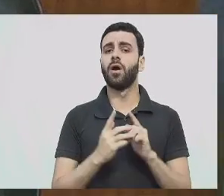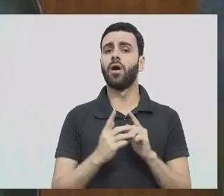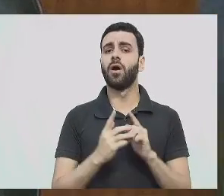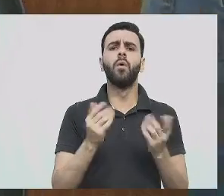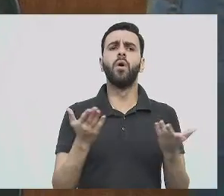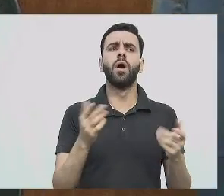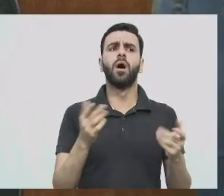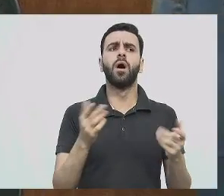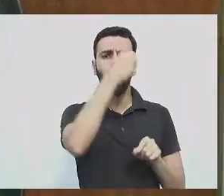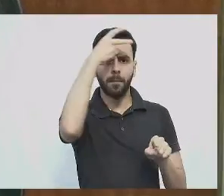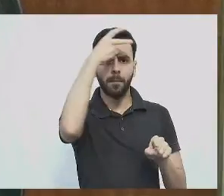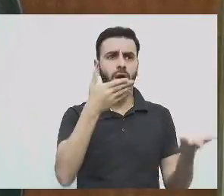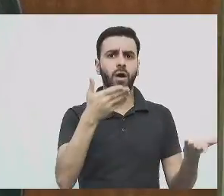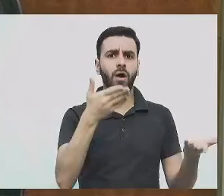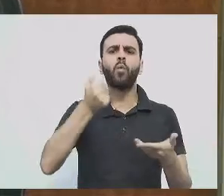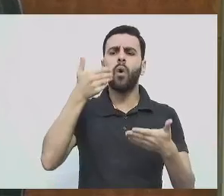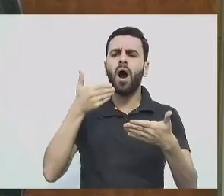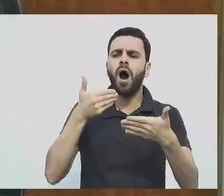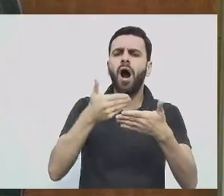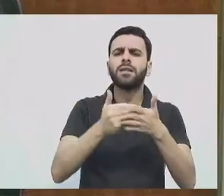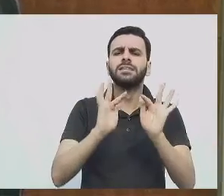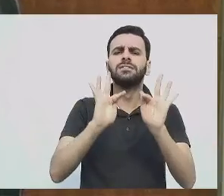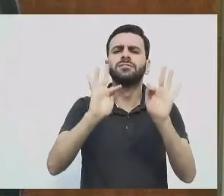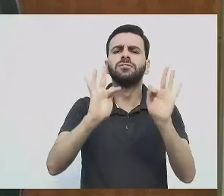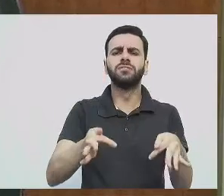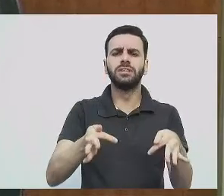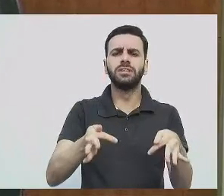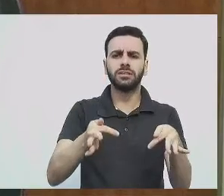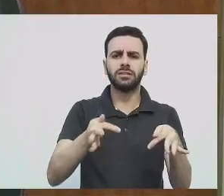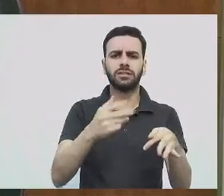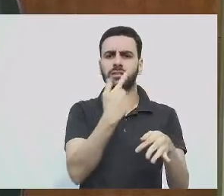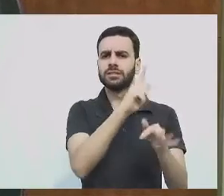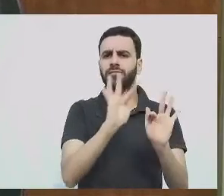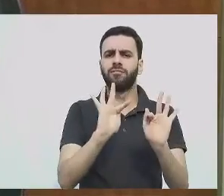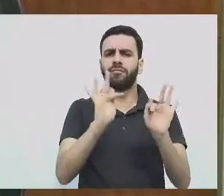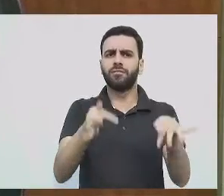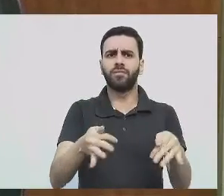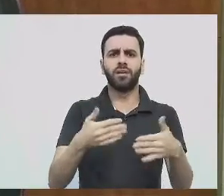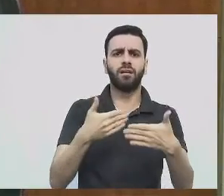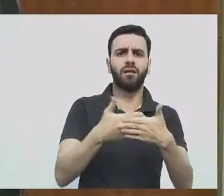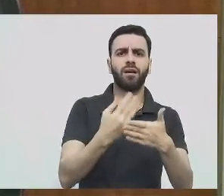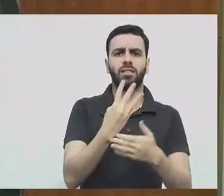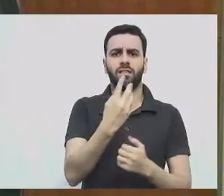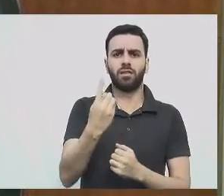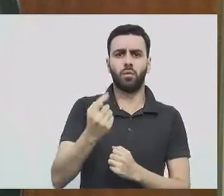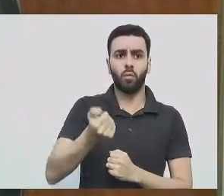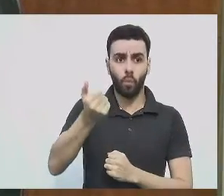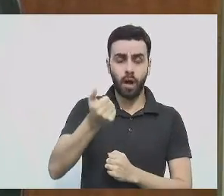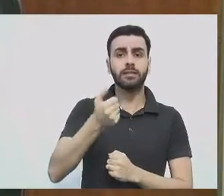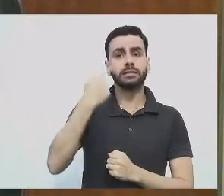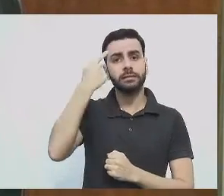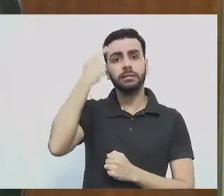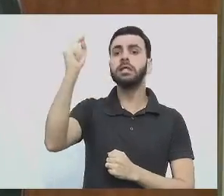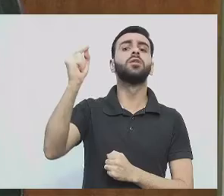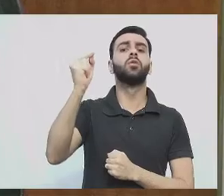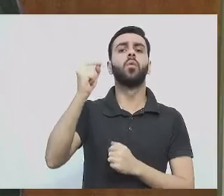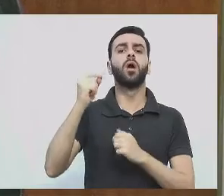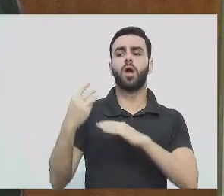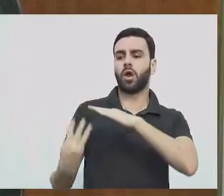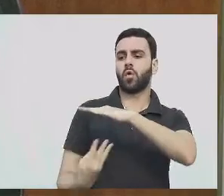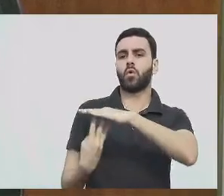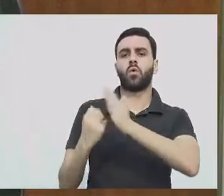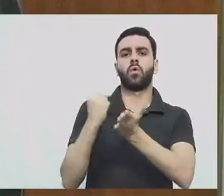atual administração, faltando poucos dias para poder terminar o mandato, resolve